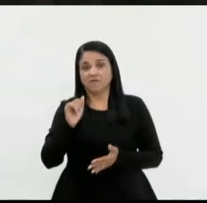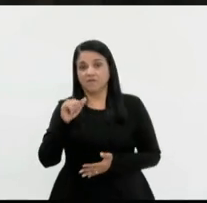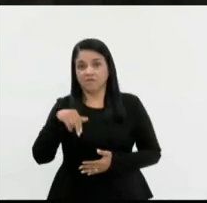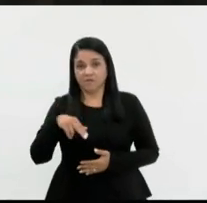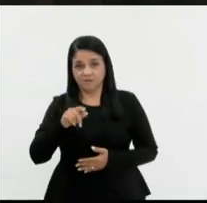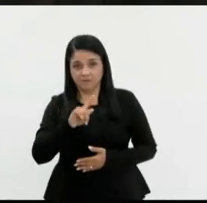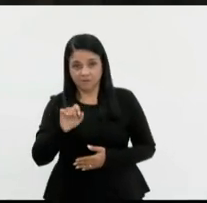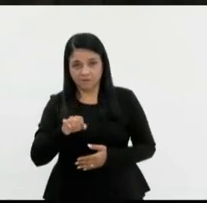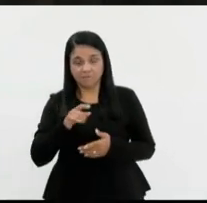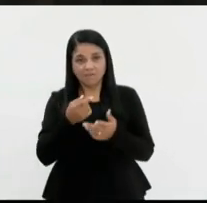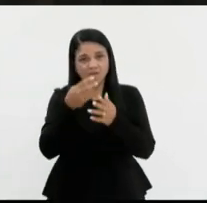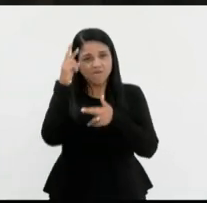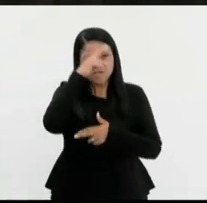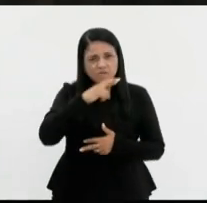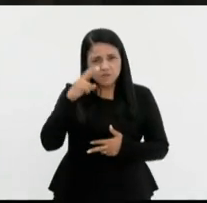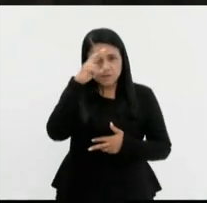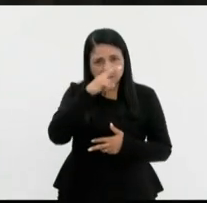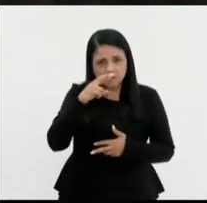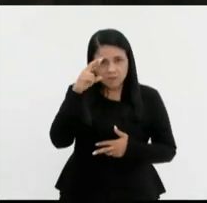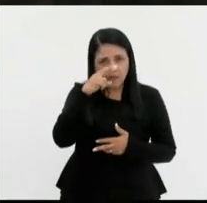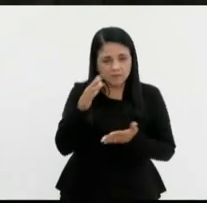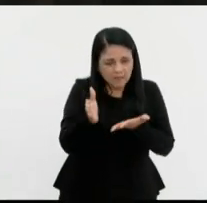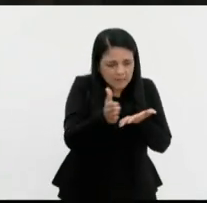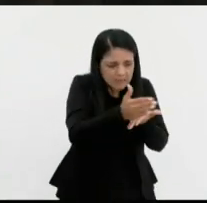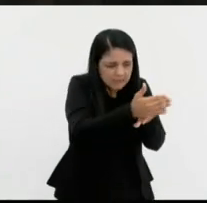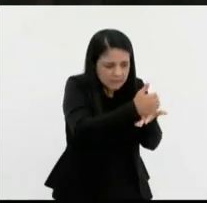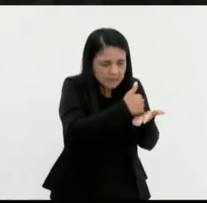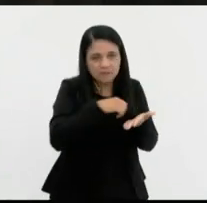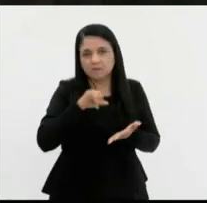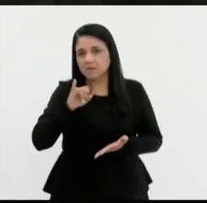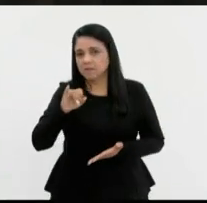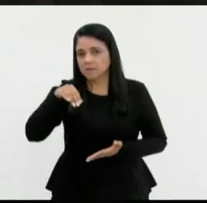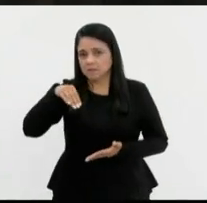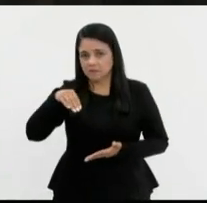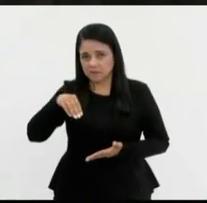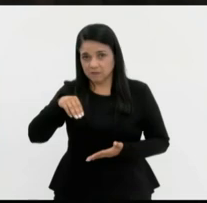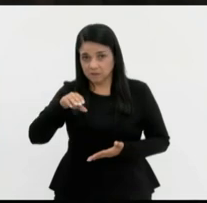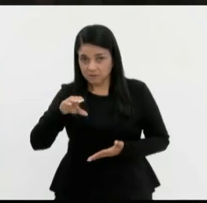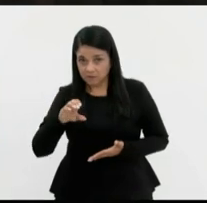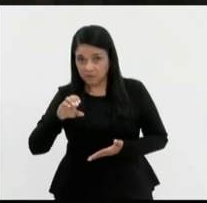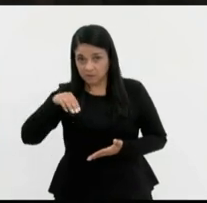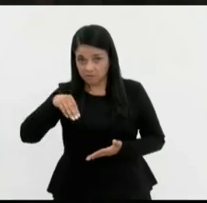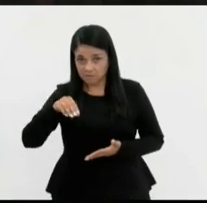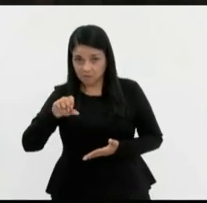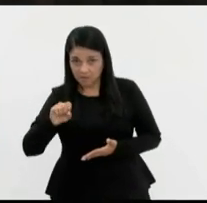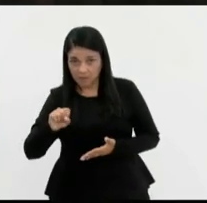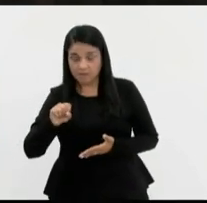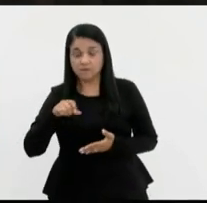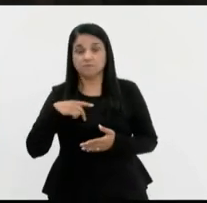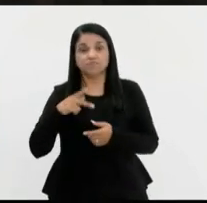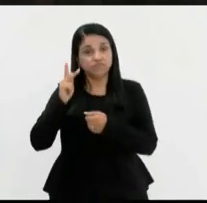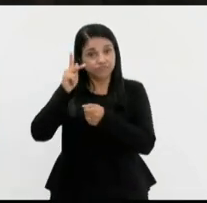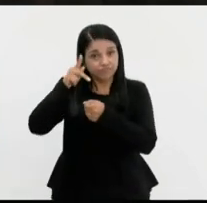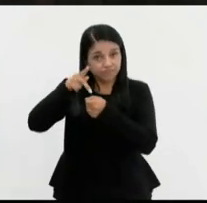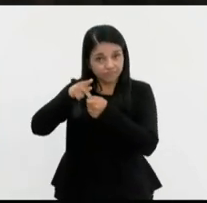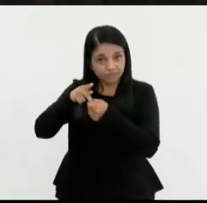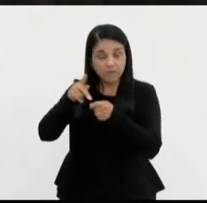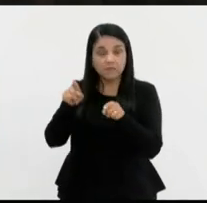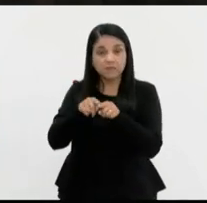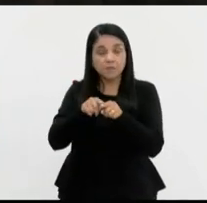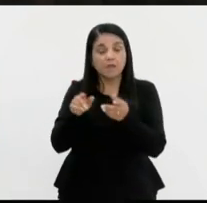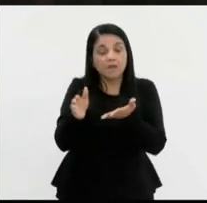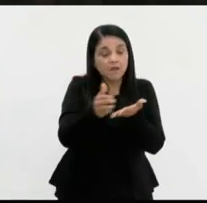melhor não somente as receitas do ICMS derivado do setor petrolífero como também as